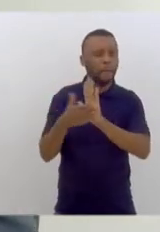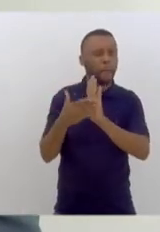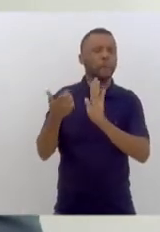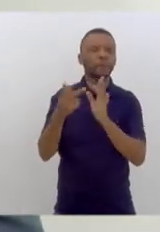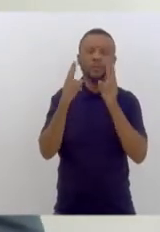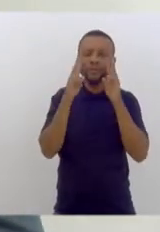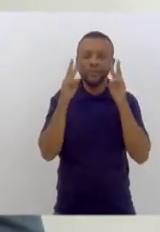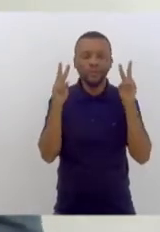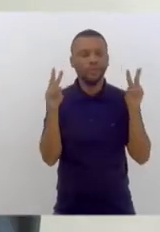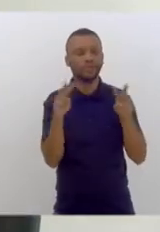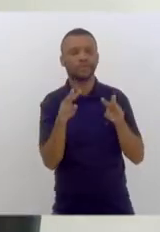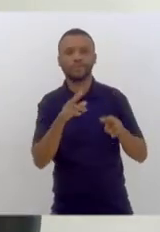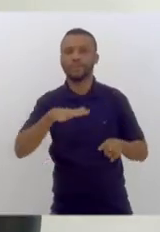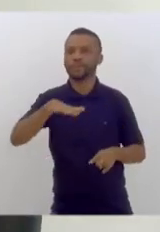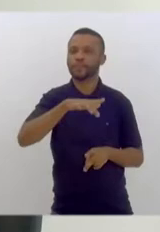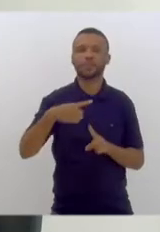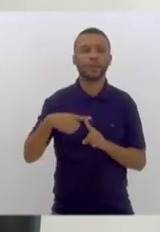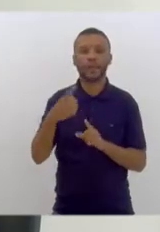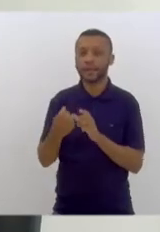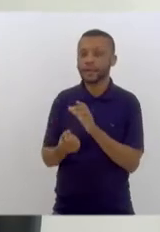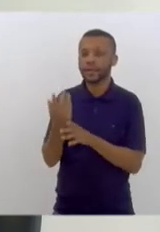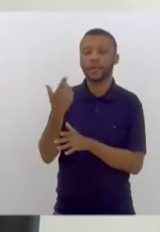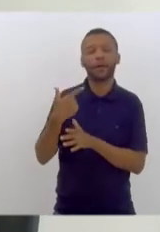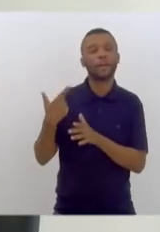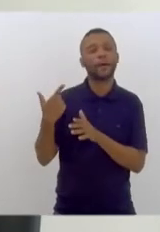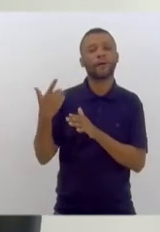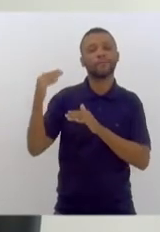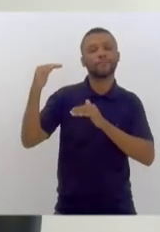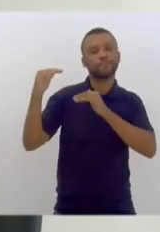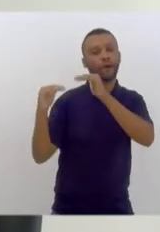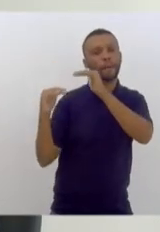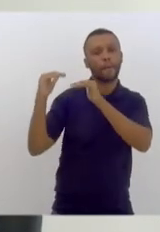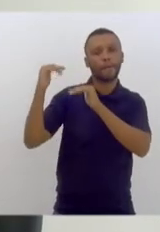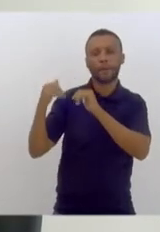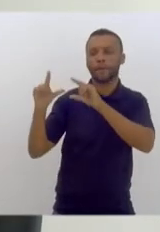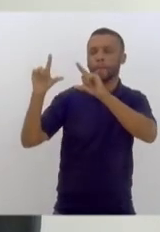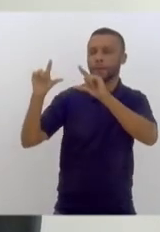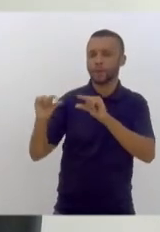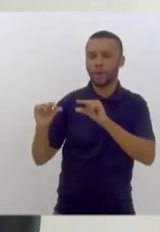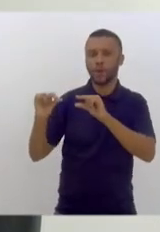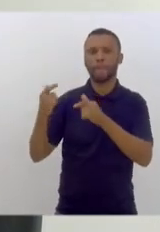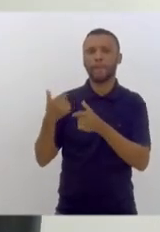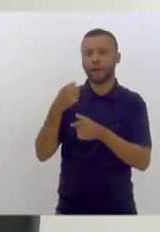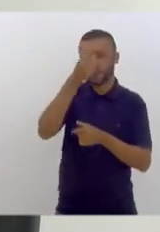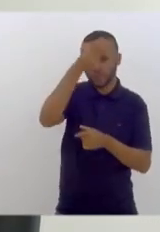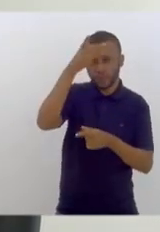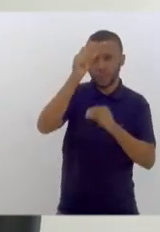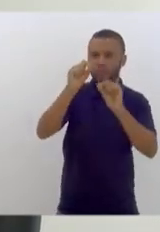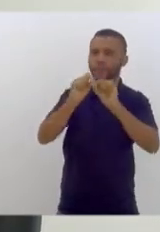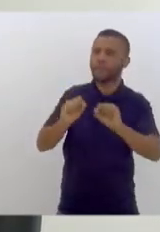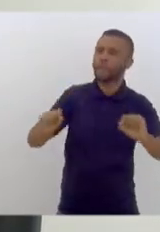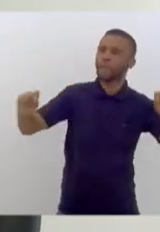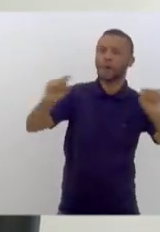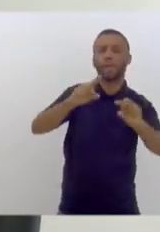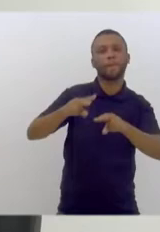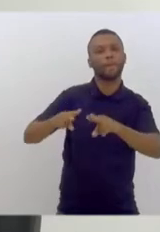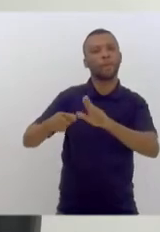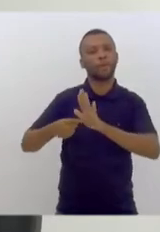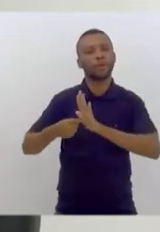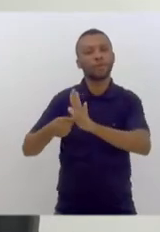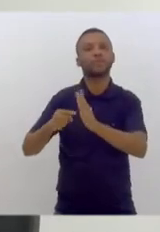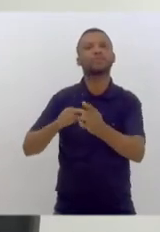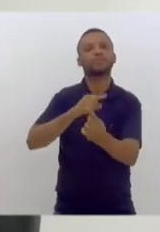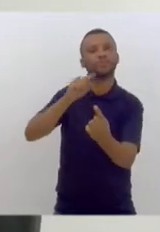em consideração, porque cria uma proporção de menor impacto para os demais municípios, trazendo um critério bem objetivo de